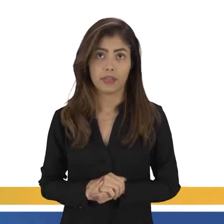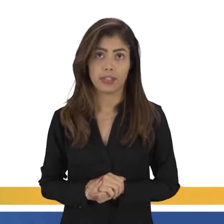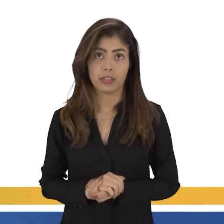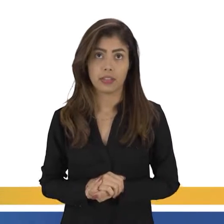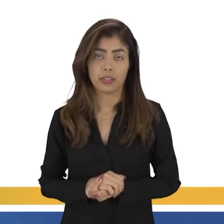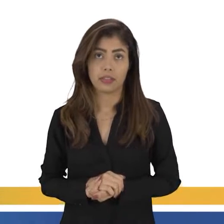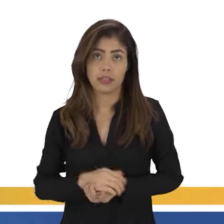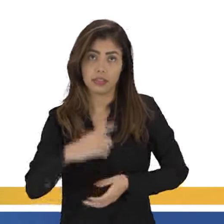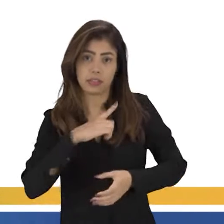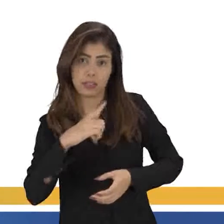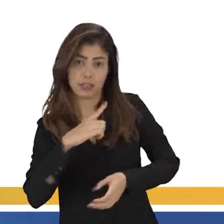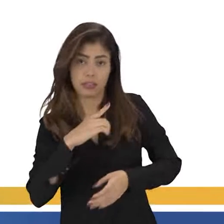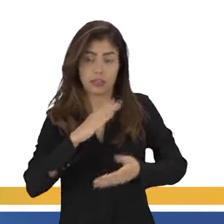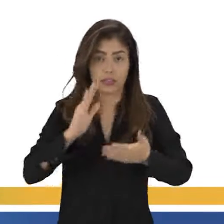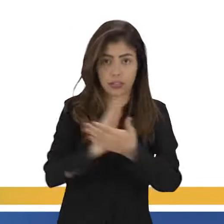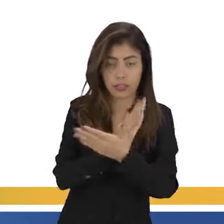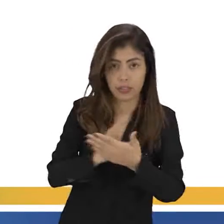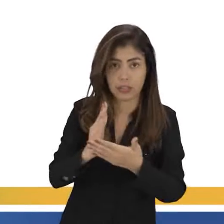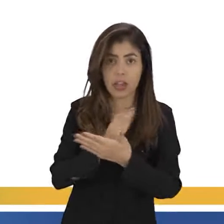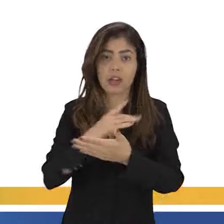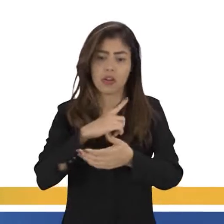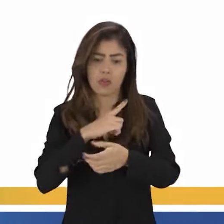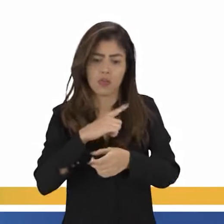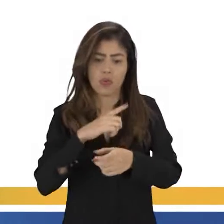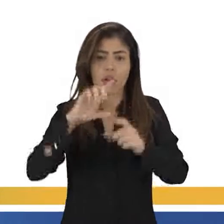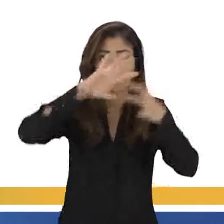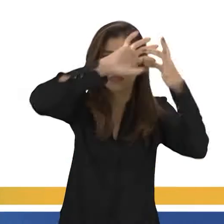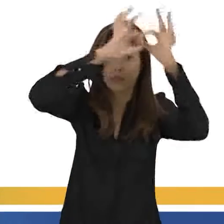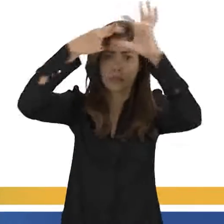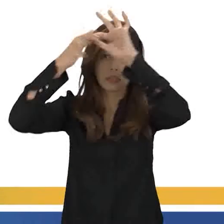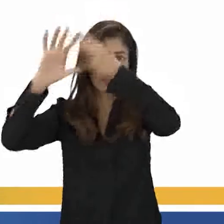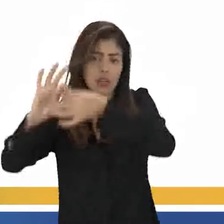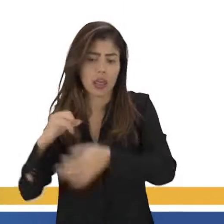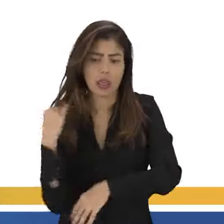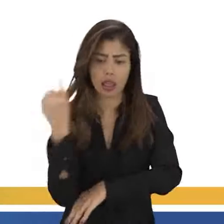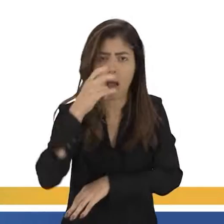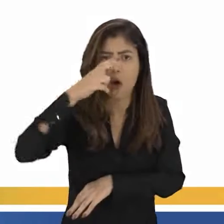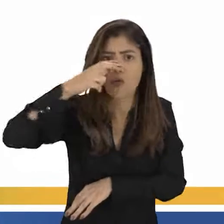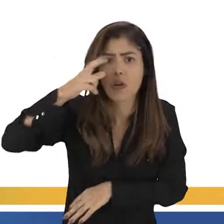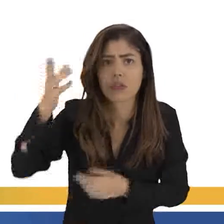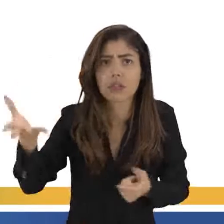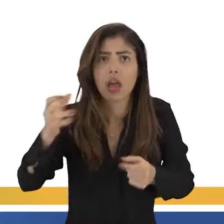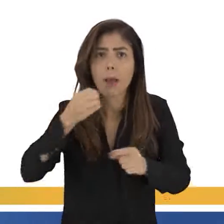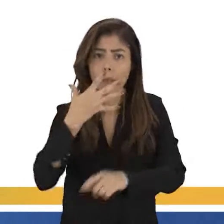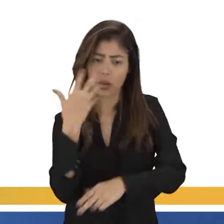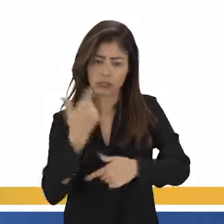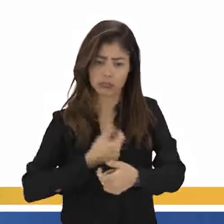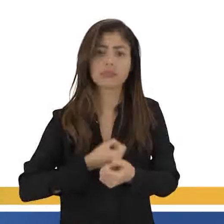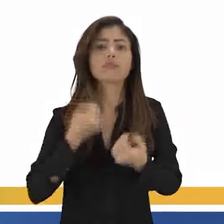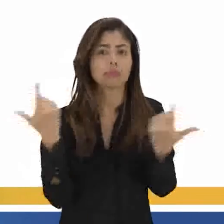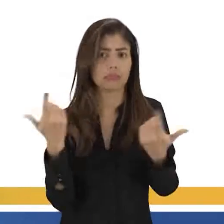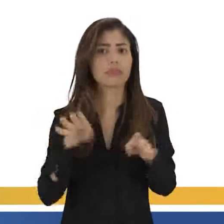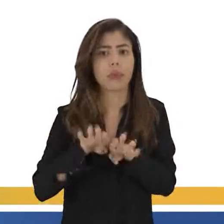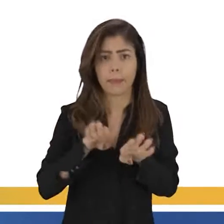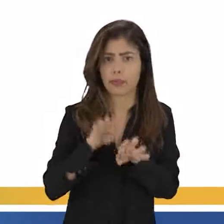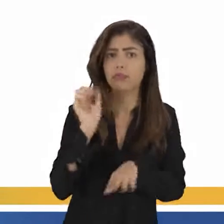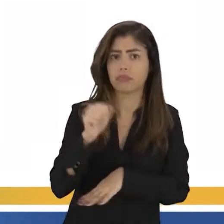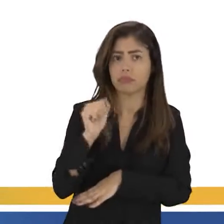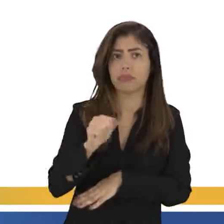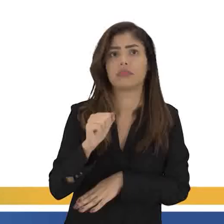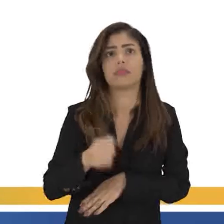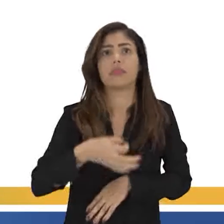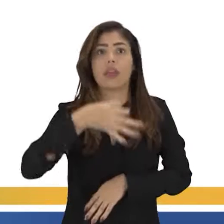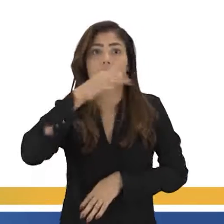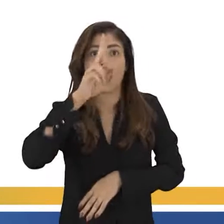Existem uns fatores para que esse ciclo ocorra bem interessantes e também são bem importantes. Vamos lá. São